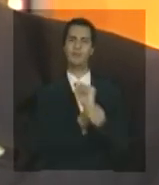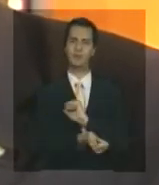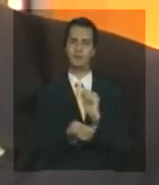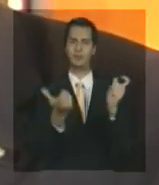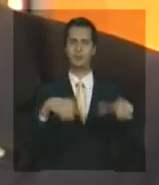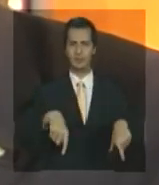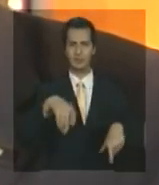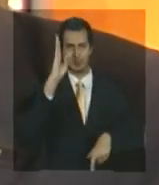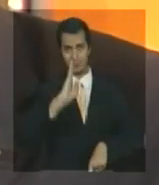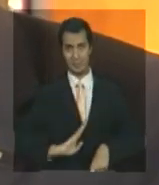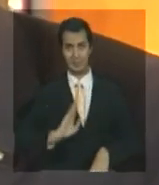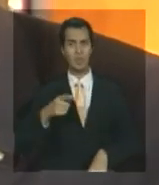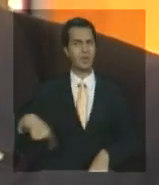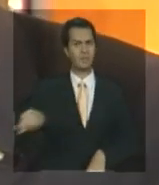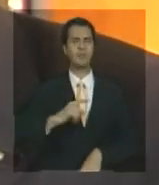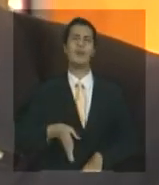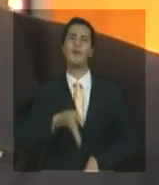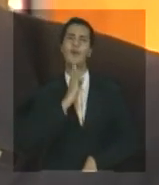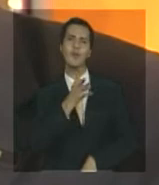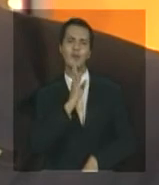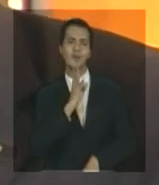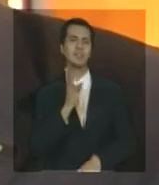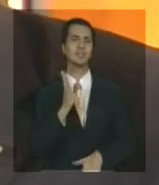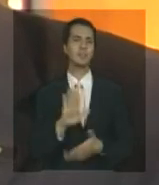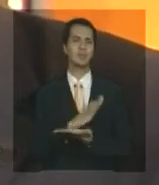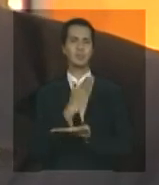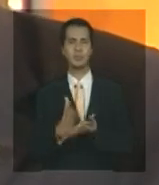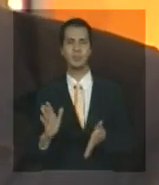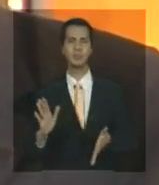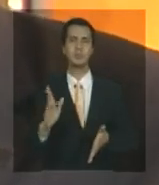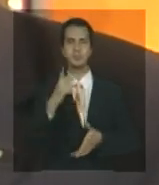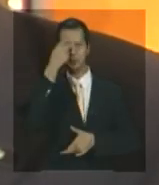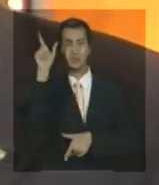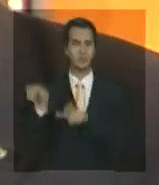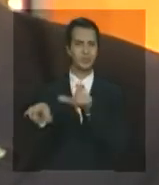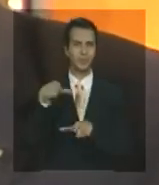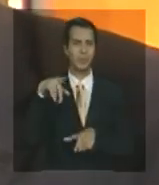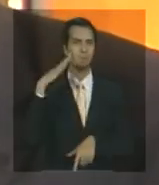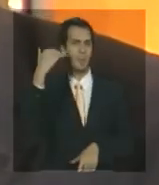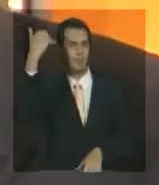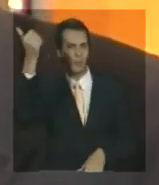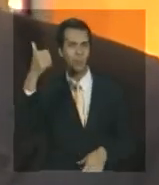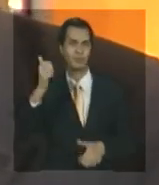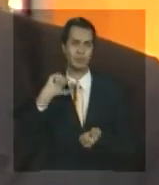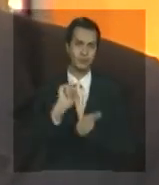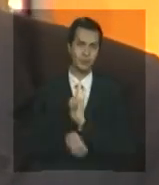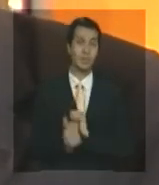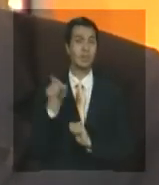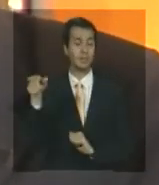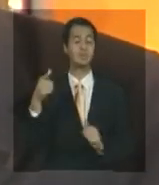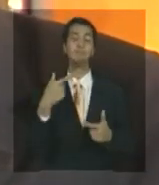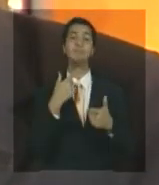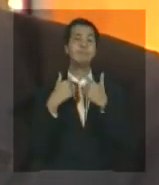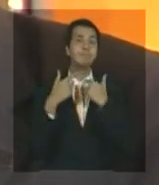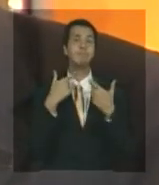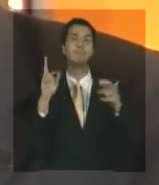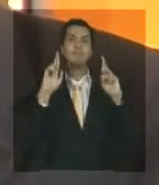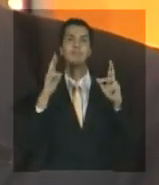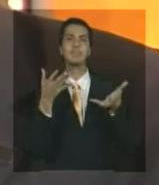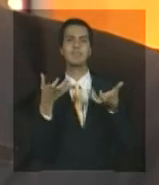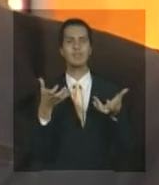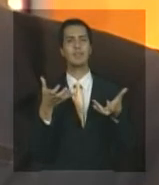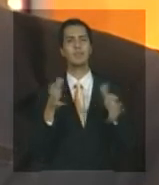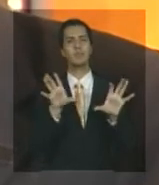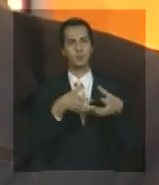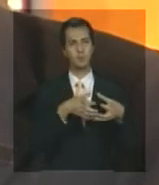muito nos jogadores brasileiros, citam pelo nome, anseiam uma apresentação da seleção brasileira aqui na Índia.